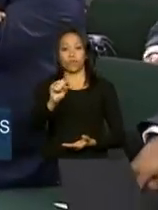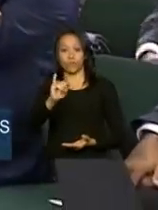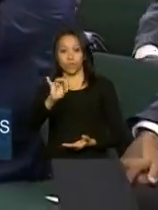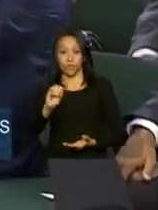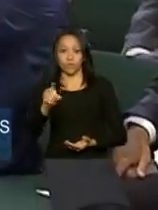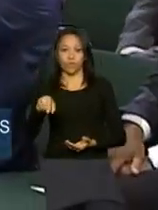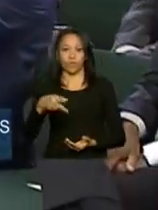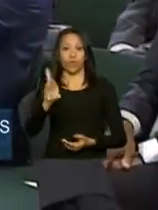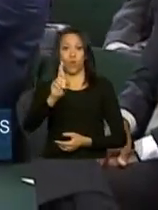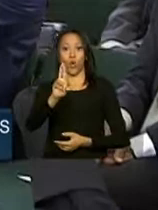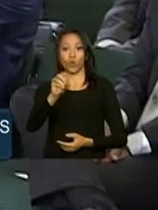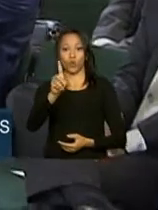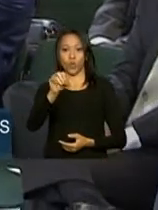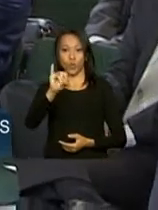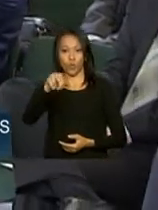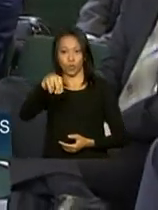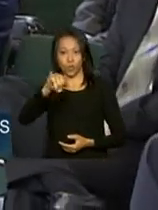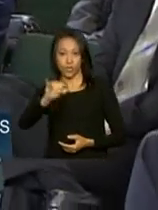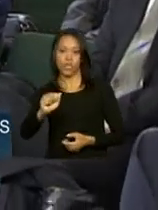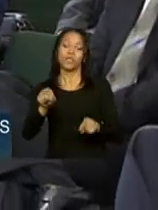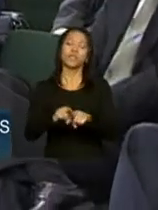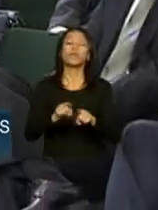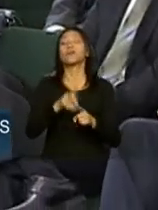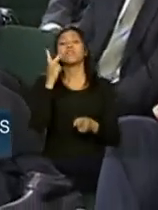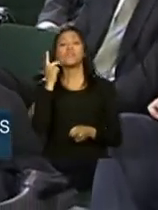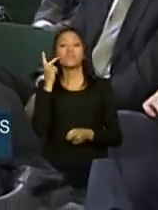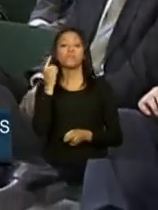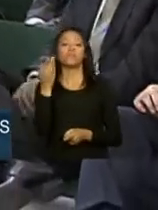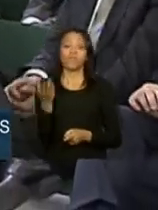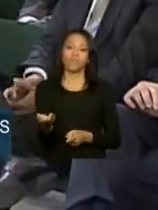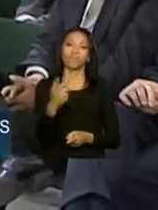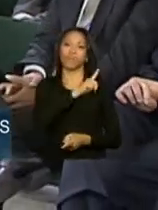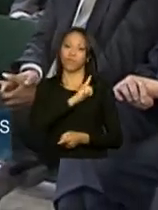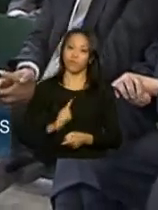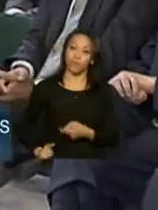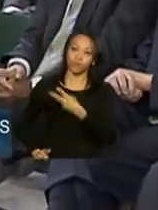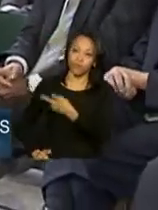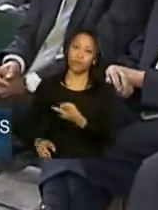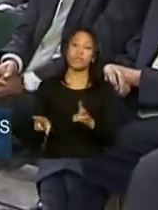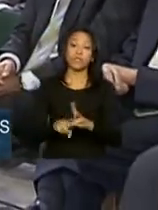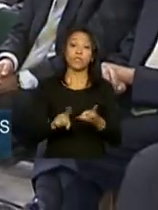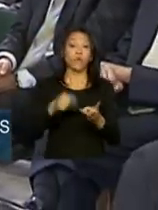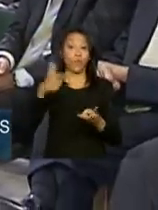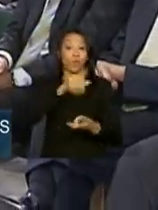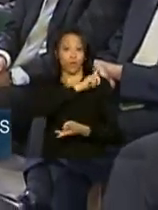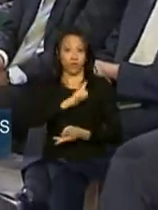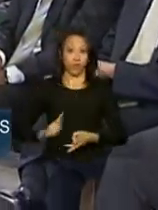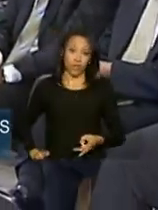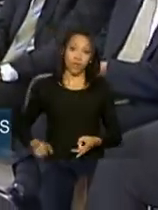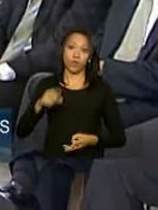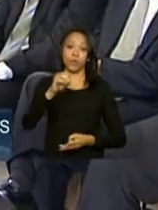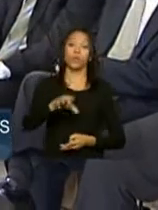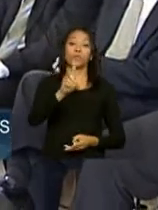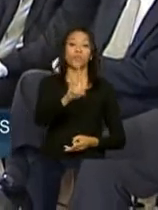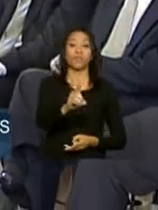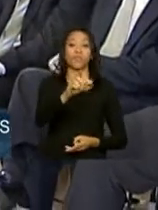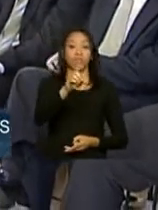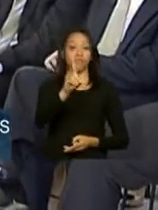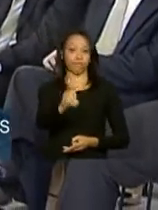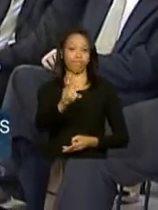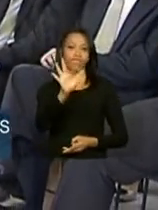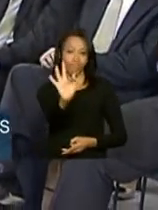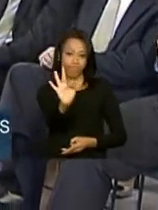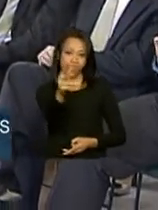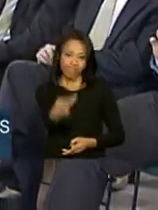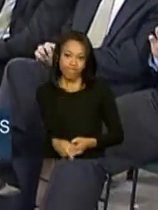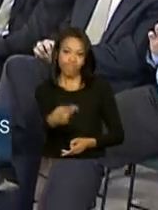o governador em exercício do Ceará, Domingos Filho, o governador em exercício do Distrito Federal, Tadeu